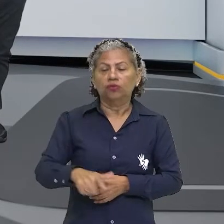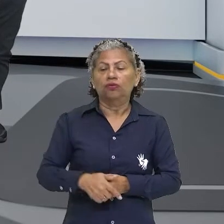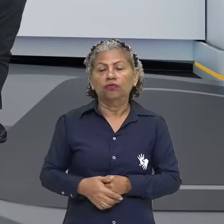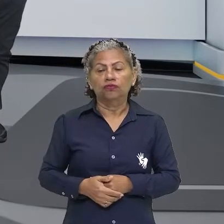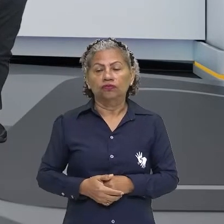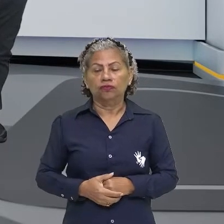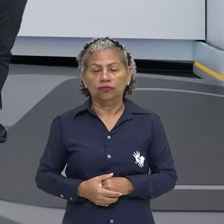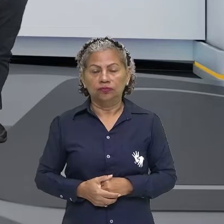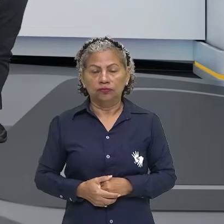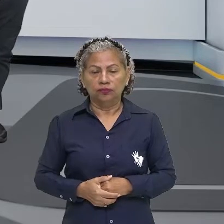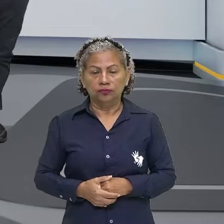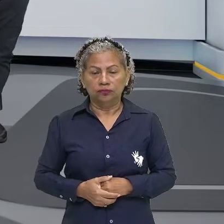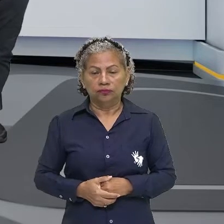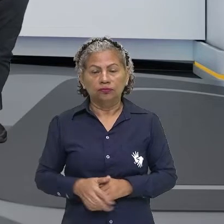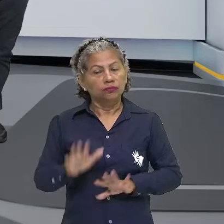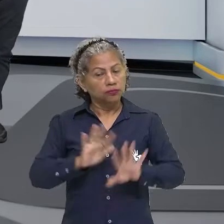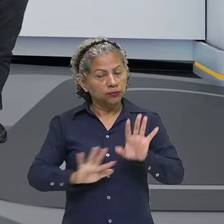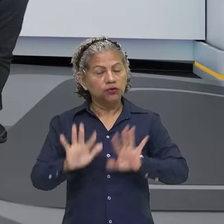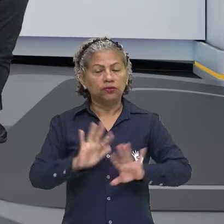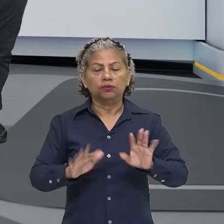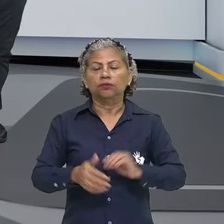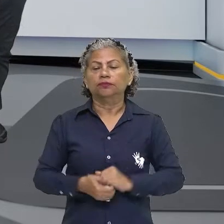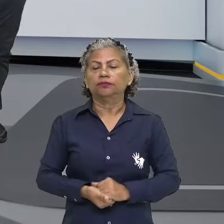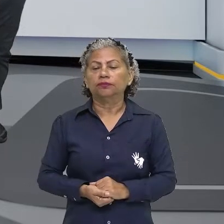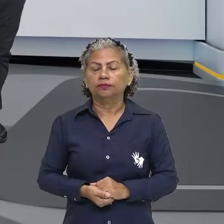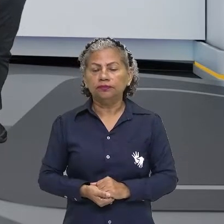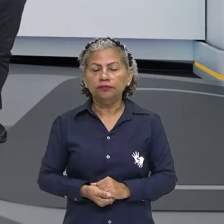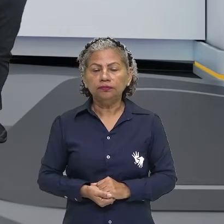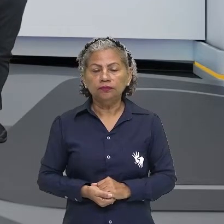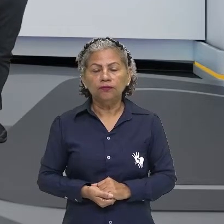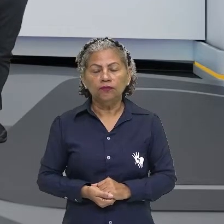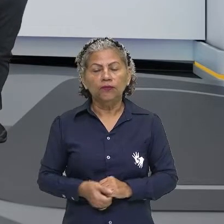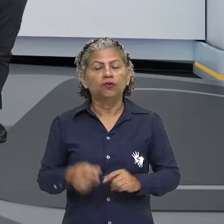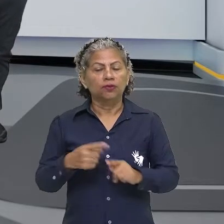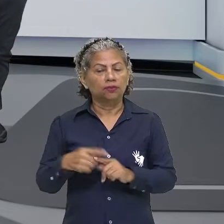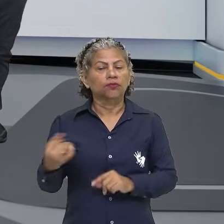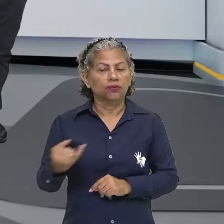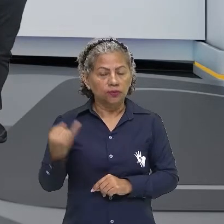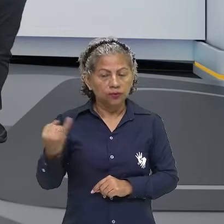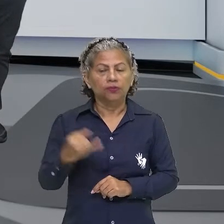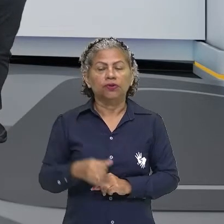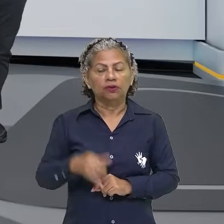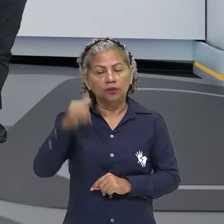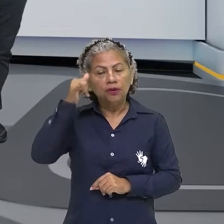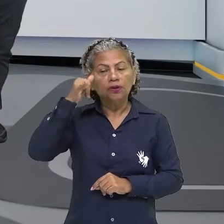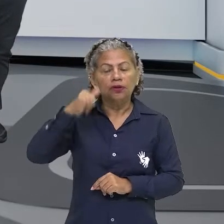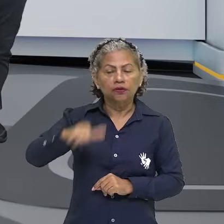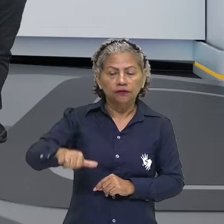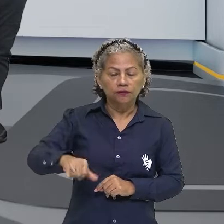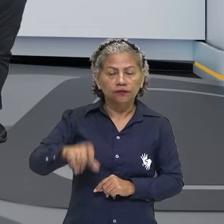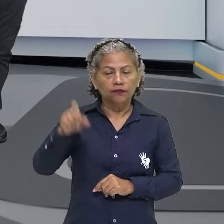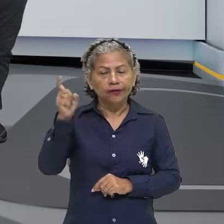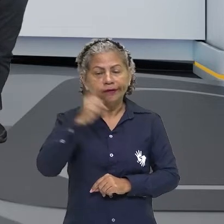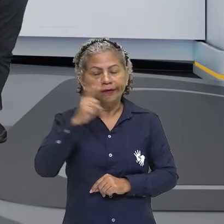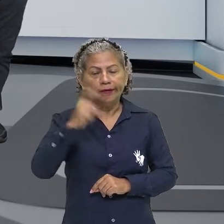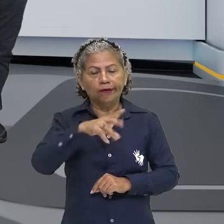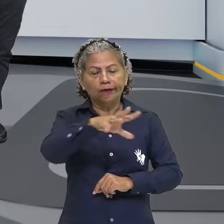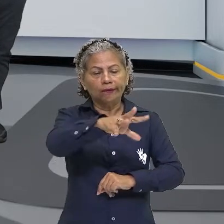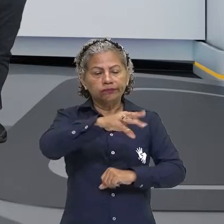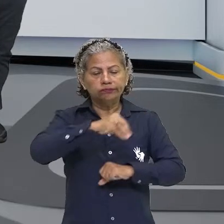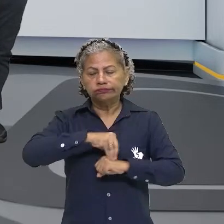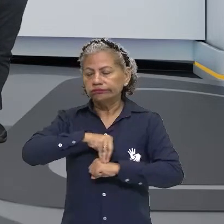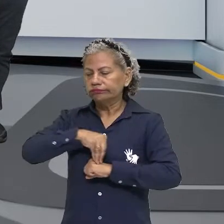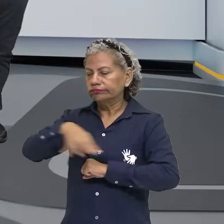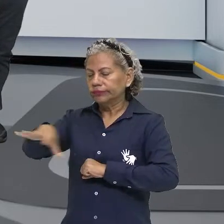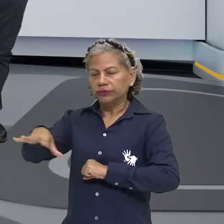no final do nossa unidade curricular, tá? Porque isso é muito importante a gente evitar e combater. Vamos